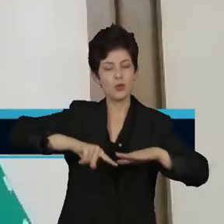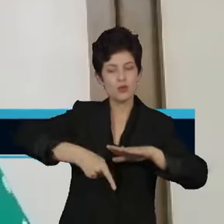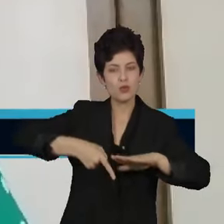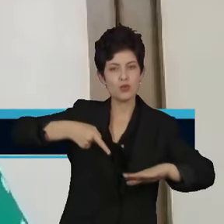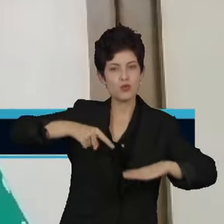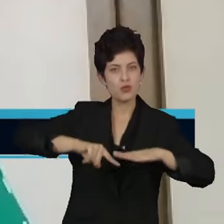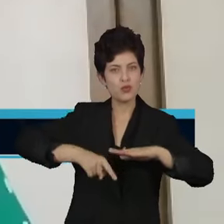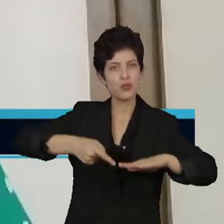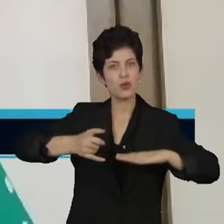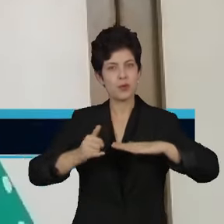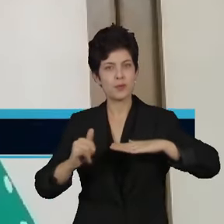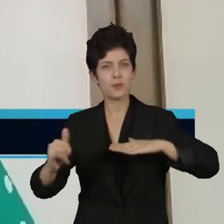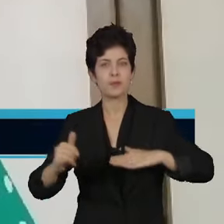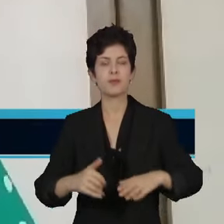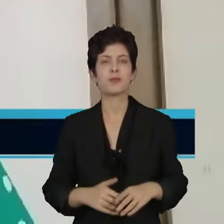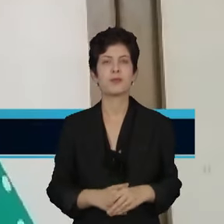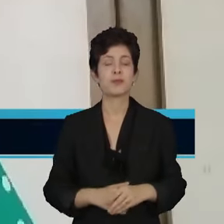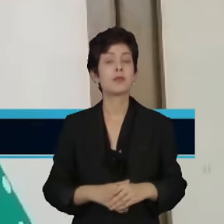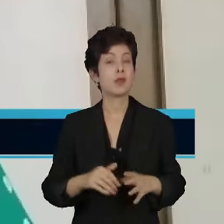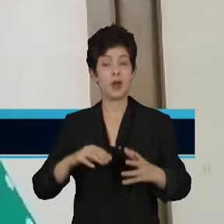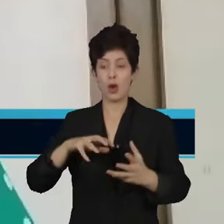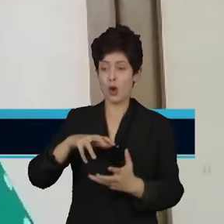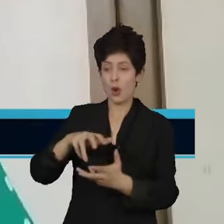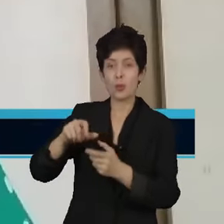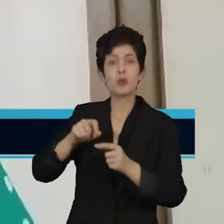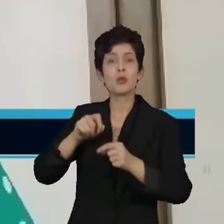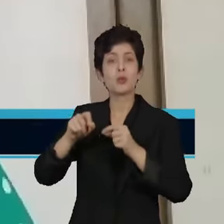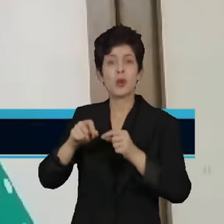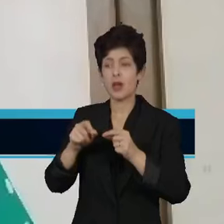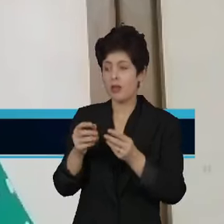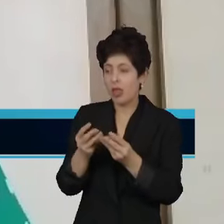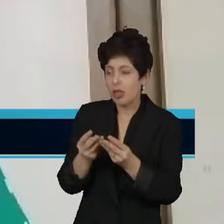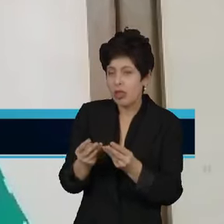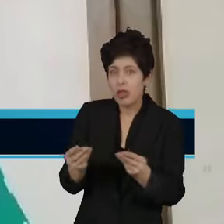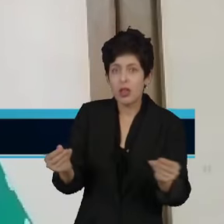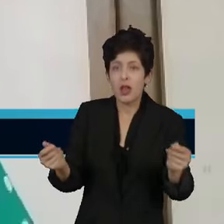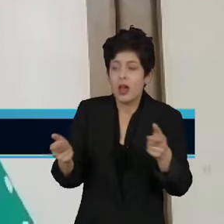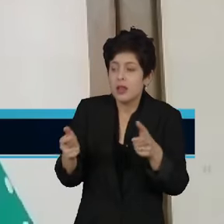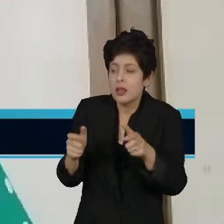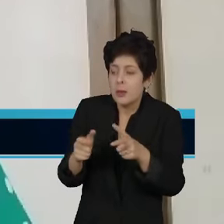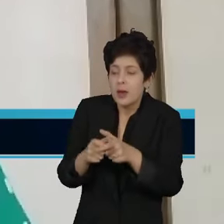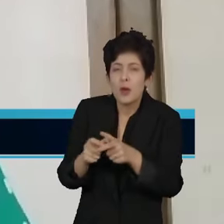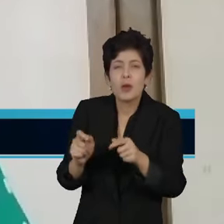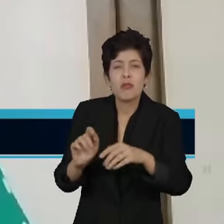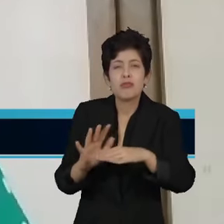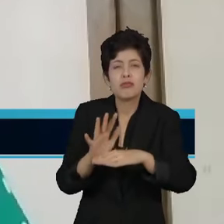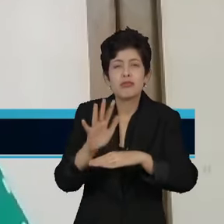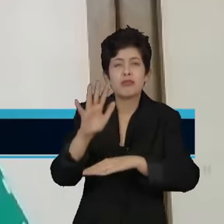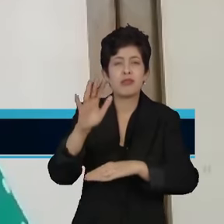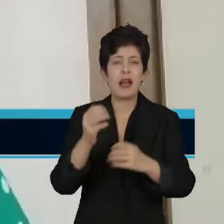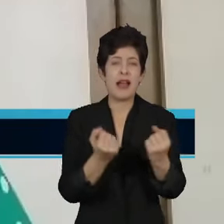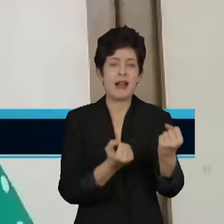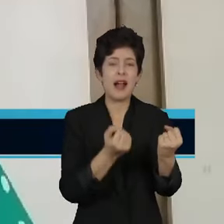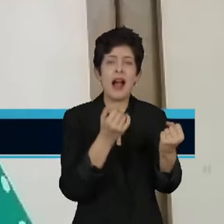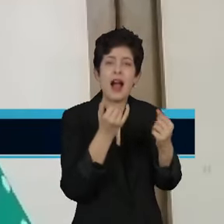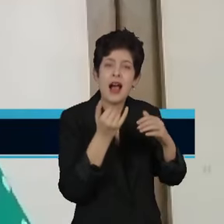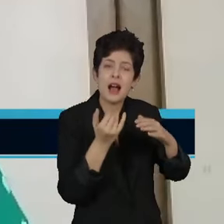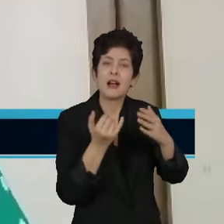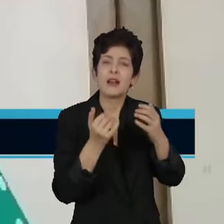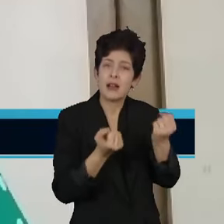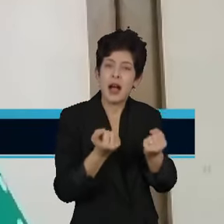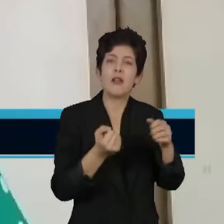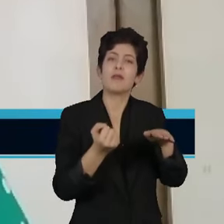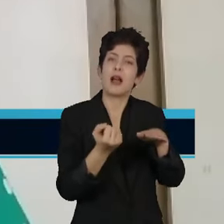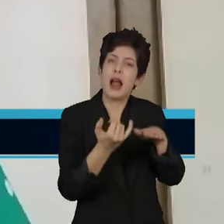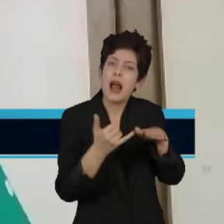O mundo está se despedindo dos combustíveis fósseis. Então, à medida que vários países passam a utilizar carros elétricos,